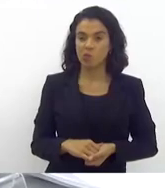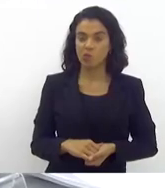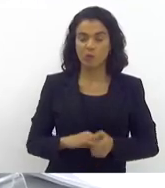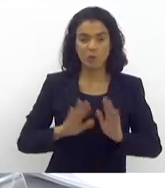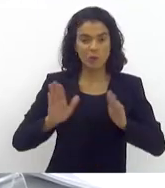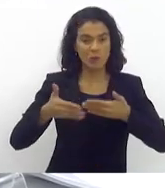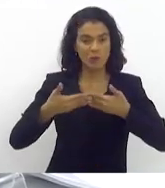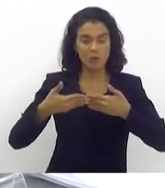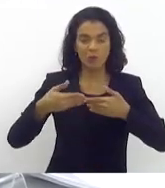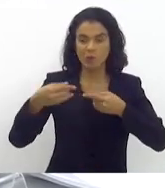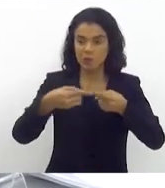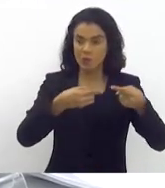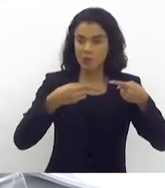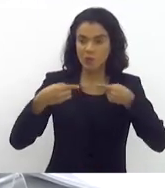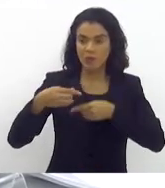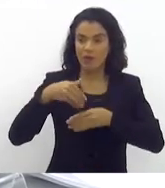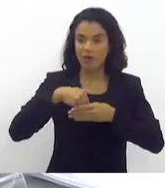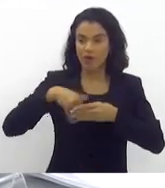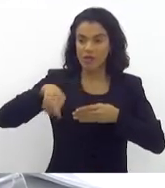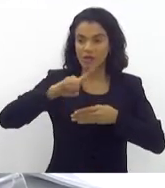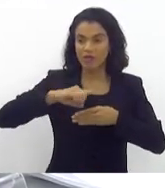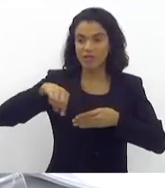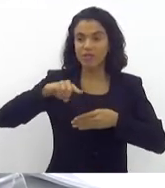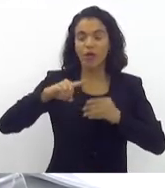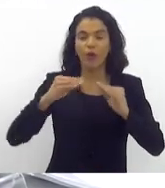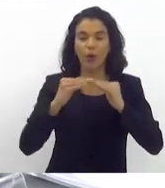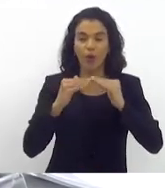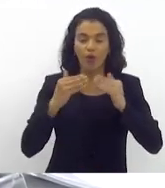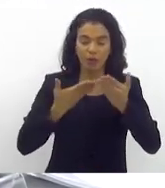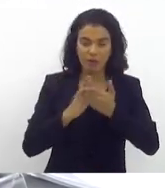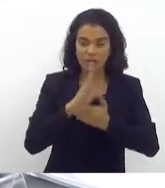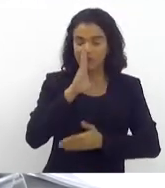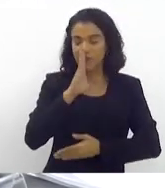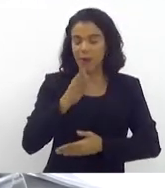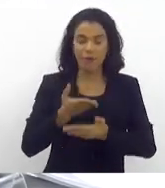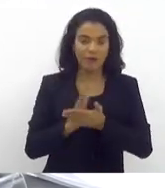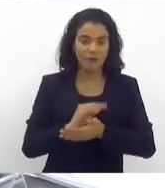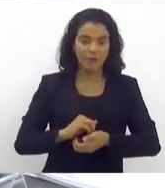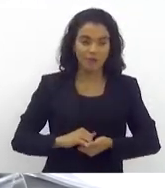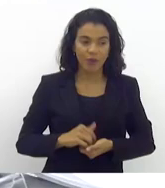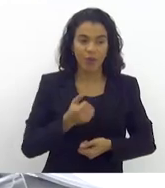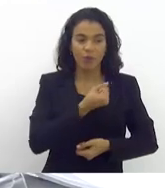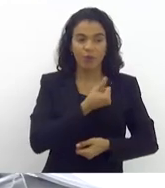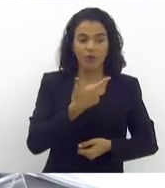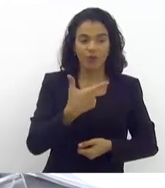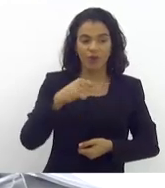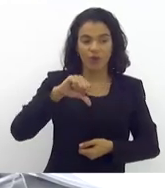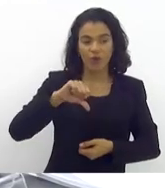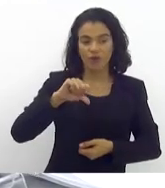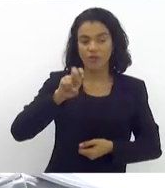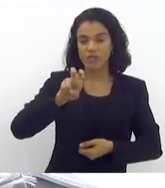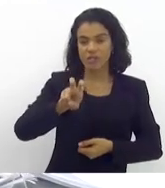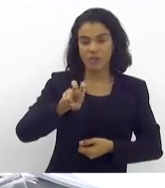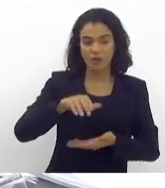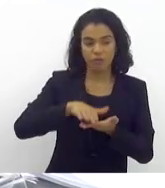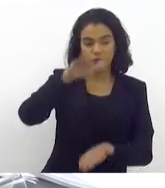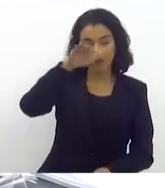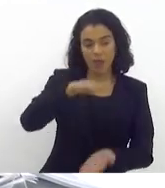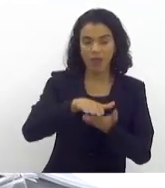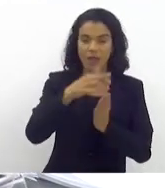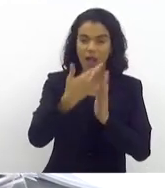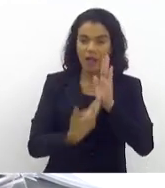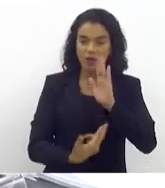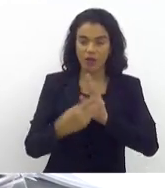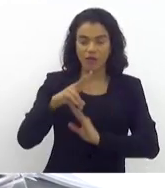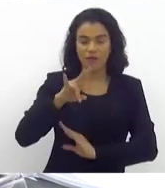Encerrada a discussão. Em votação, senhores que aprovam, permaneçam como estão, aprovado. 29 da pauta, o bloco de projetos de relatoria,